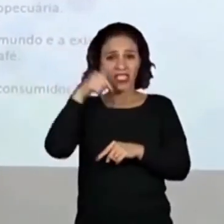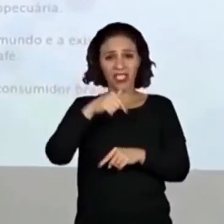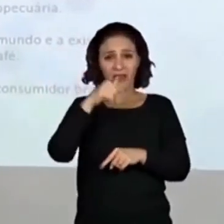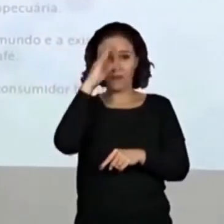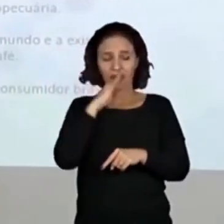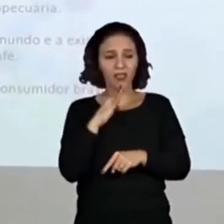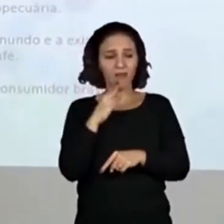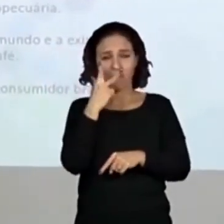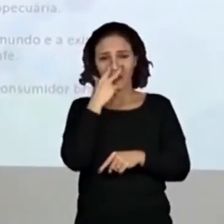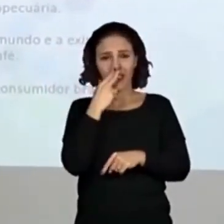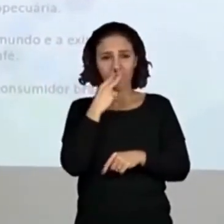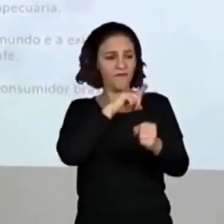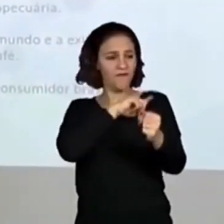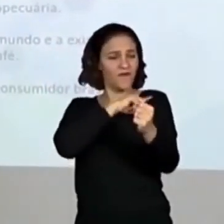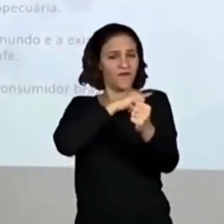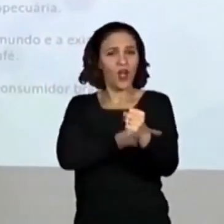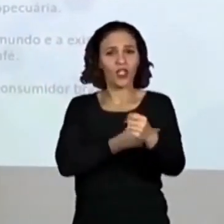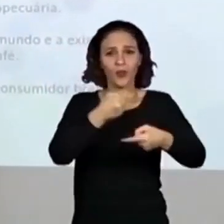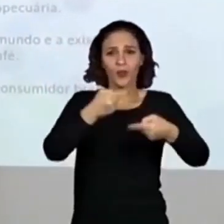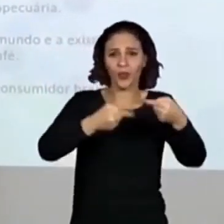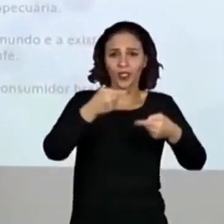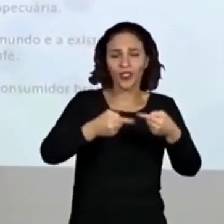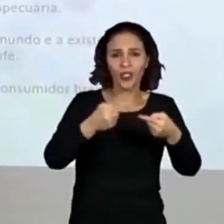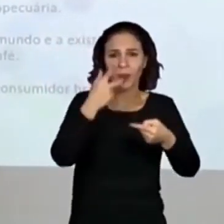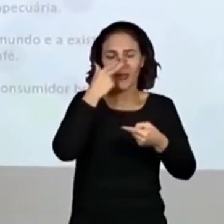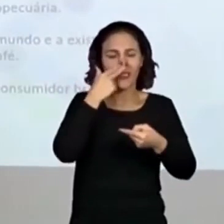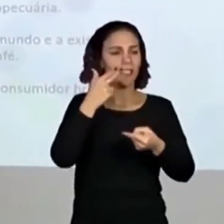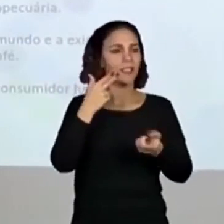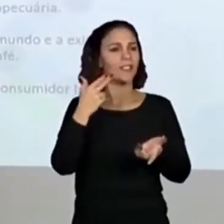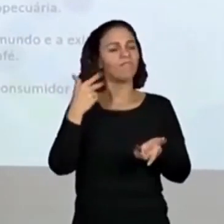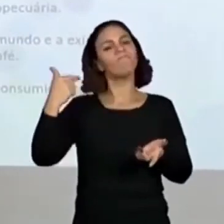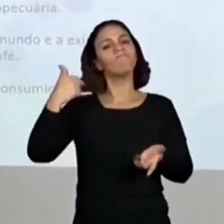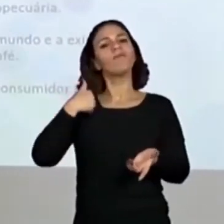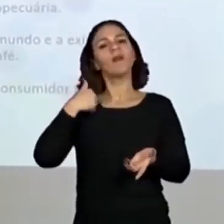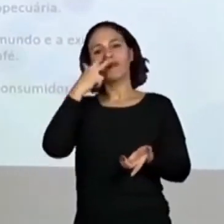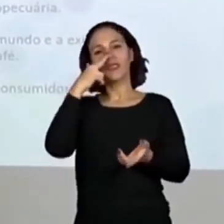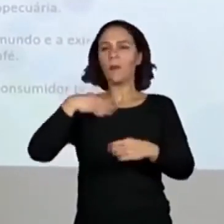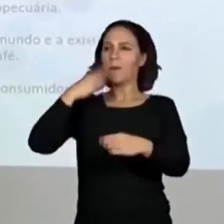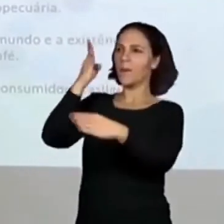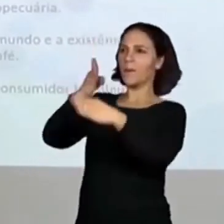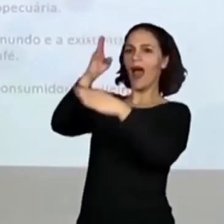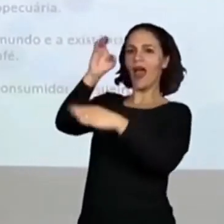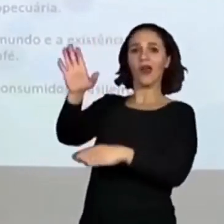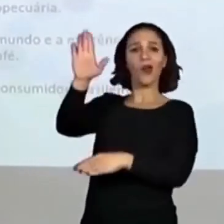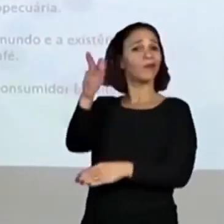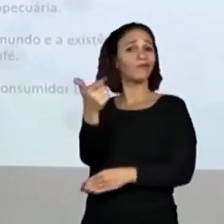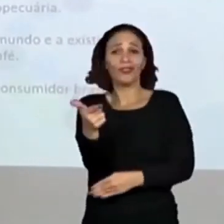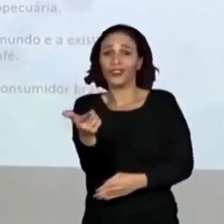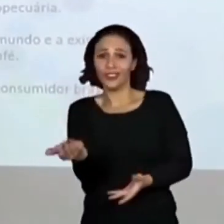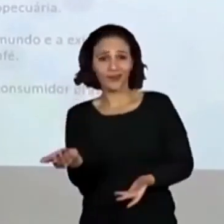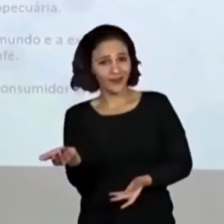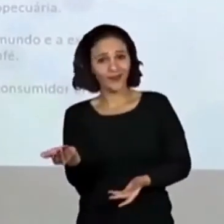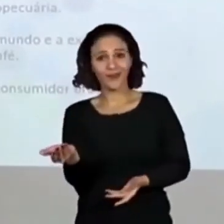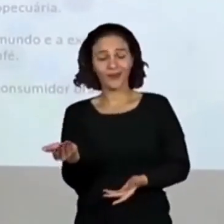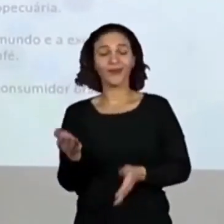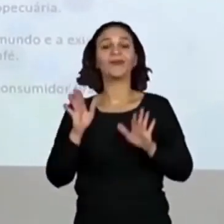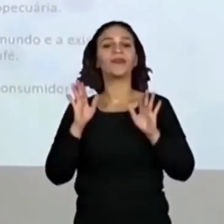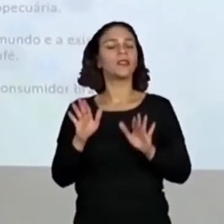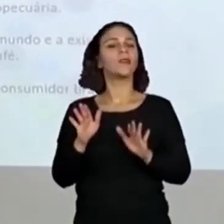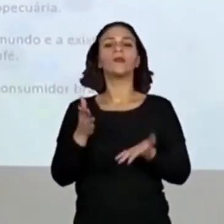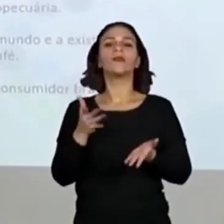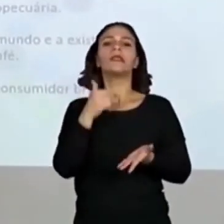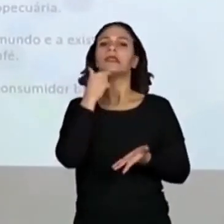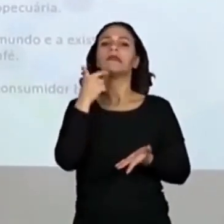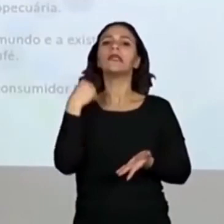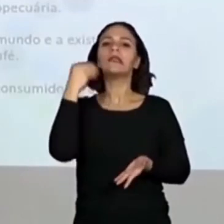uma força política nacional para conseguir dominar os interesses europeus, né? Então, eles não conseguiam trazer